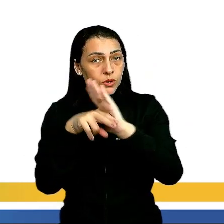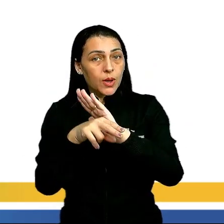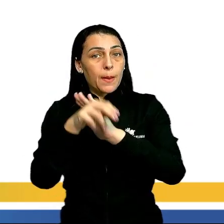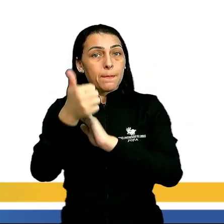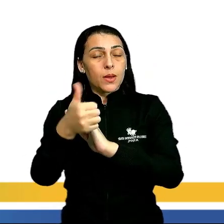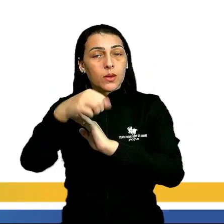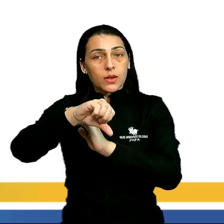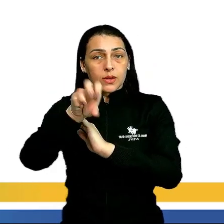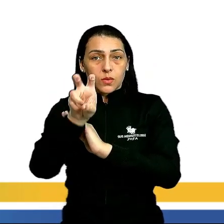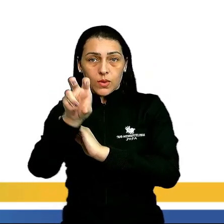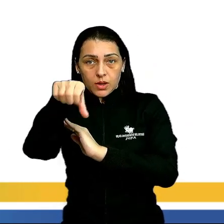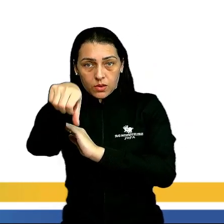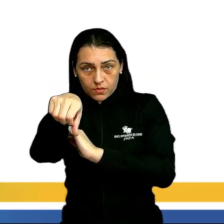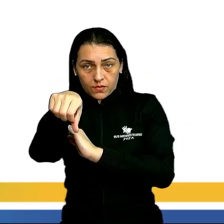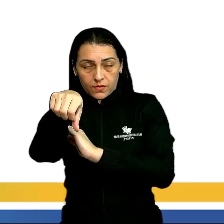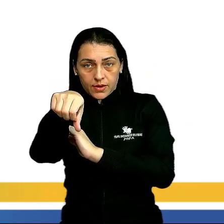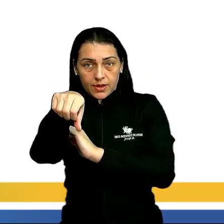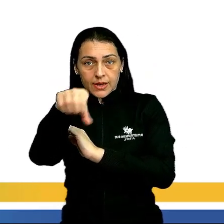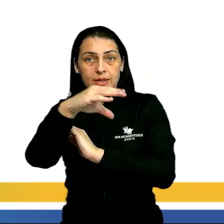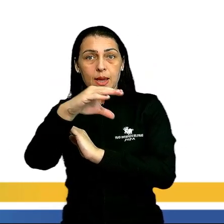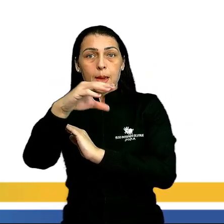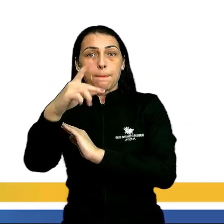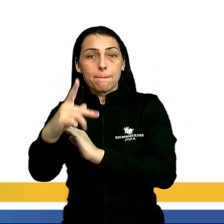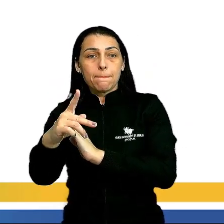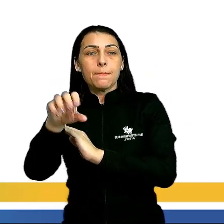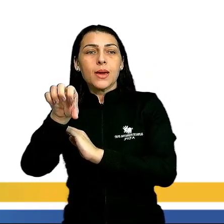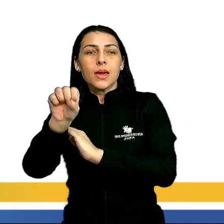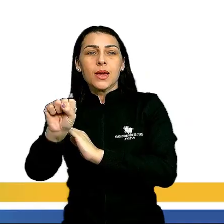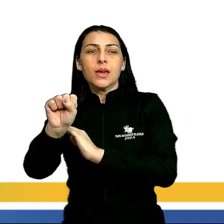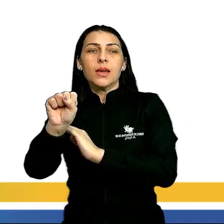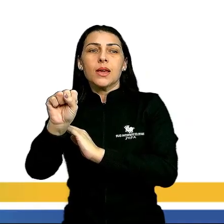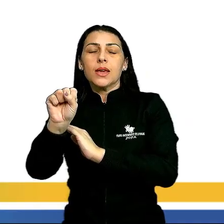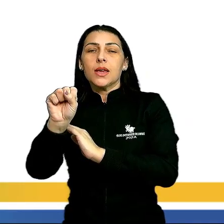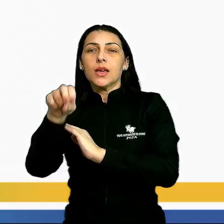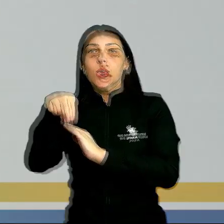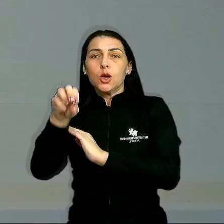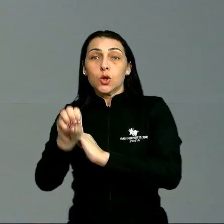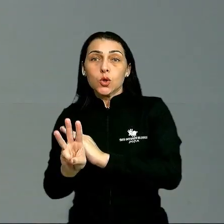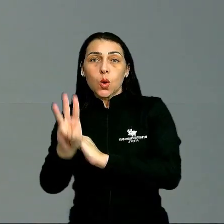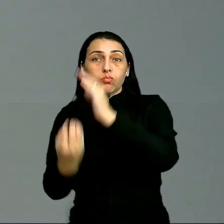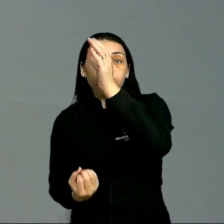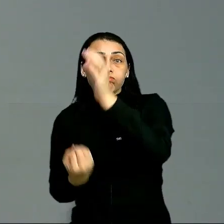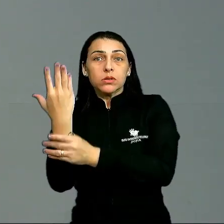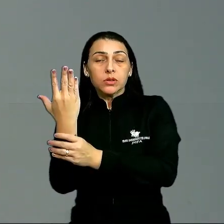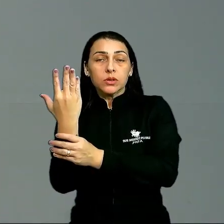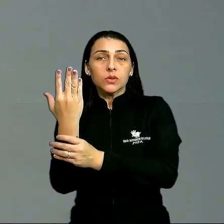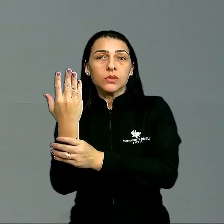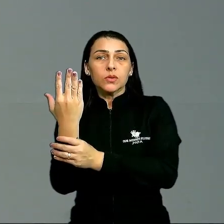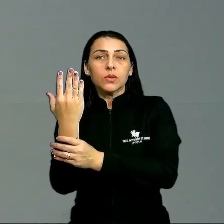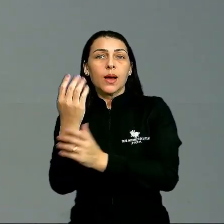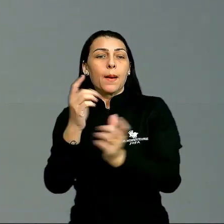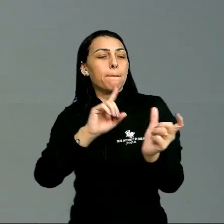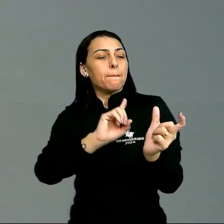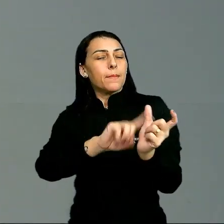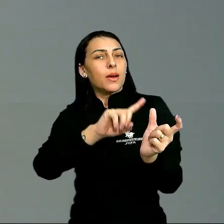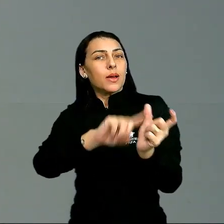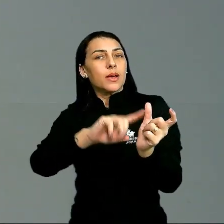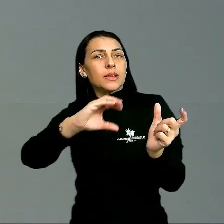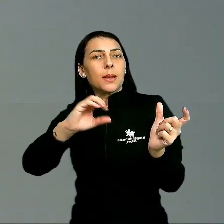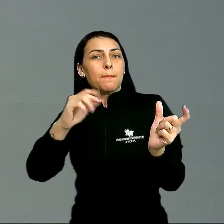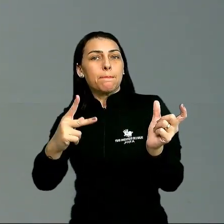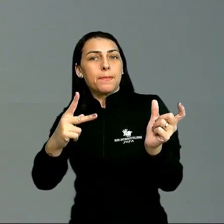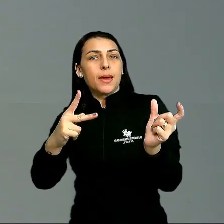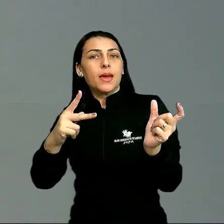em 1959, C.P. Snow lançou. Gente, ó, a palavra que não quer calar. C.P.